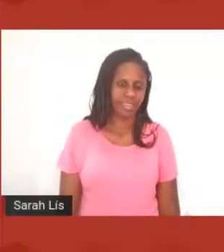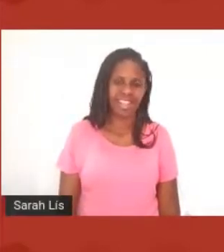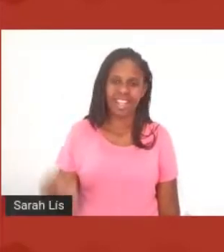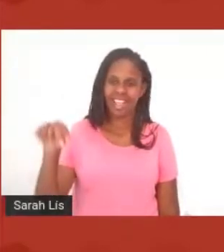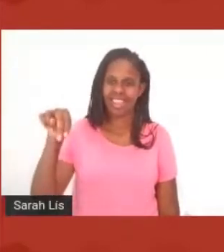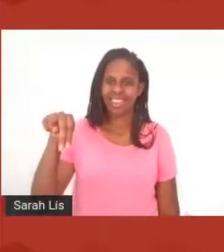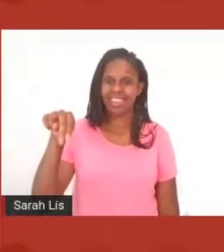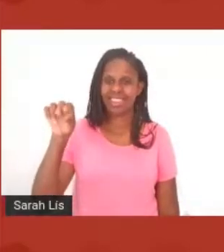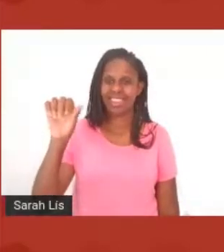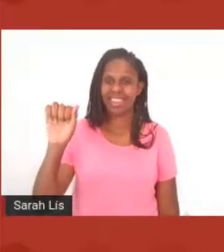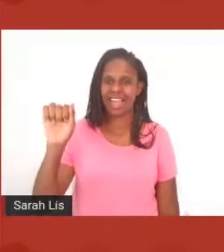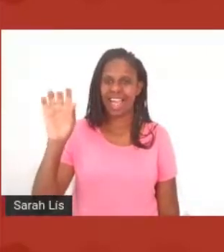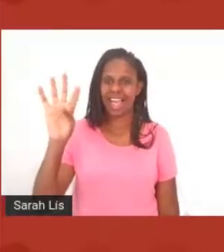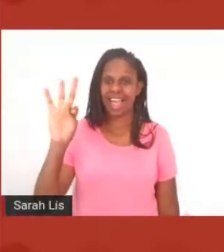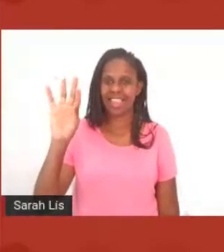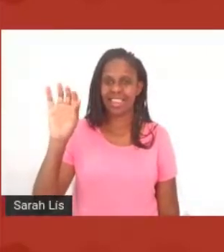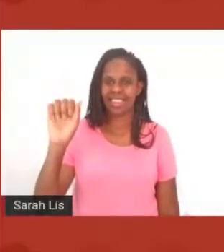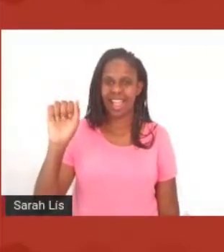Nataliana.